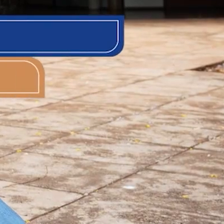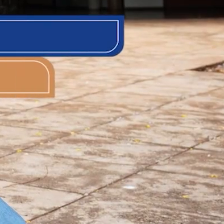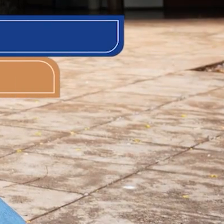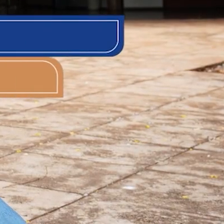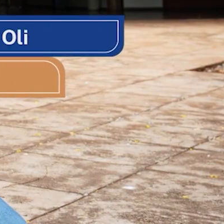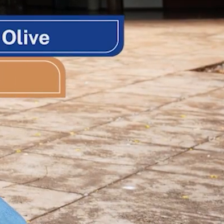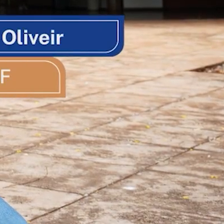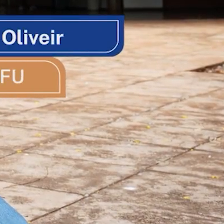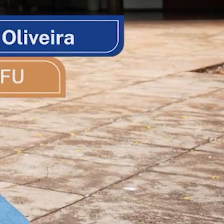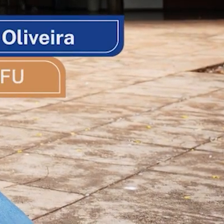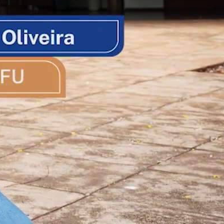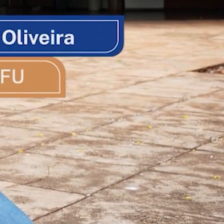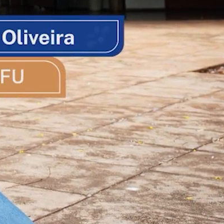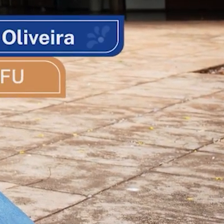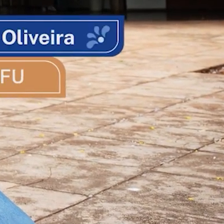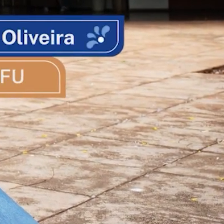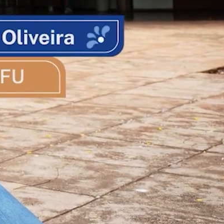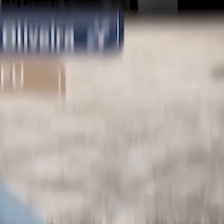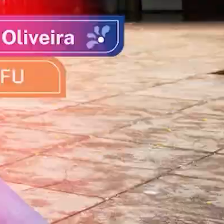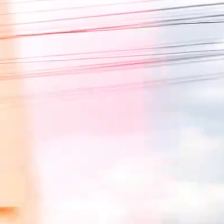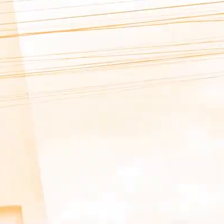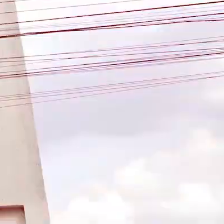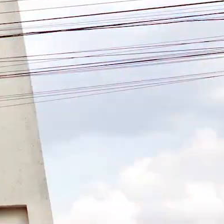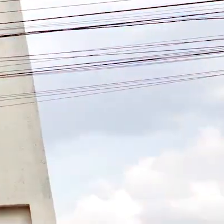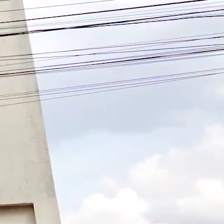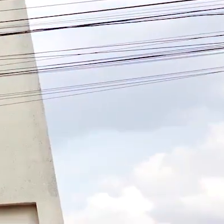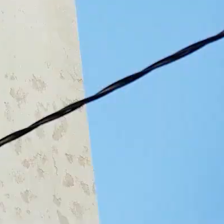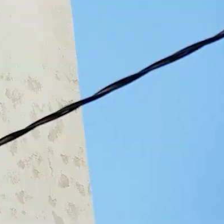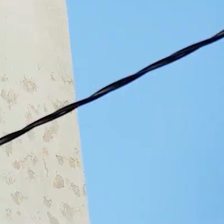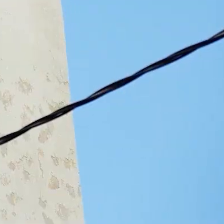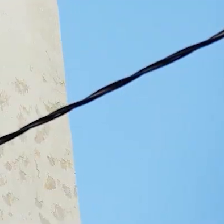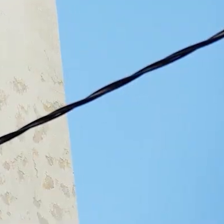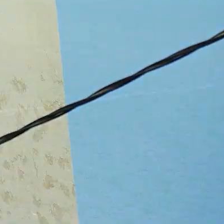Uma universidade é feita de pessoas.